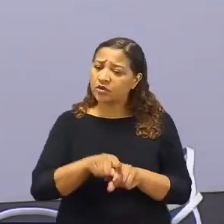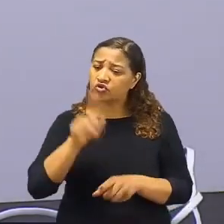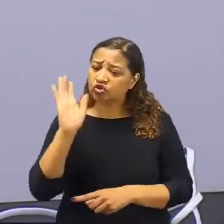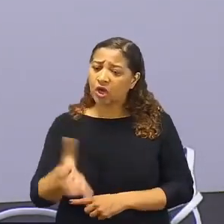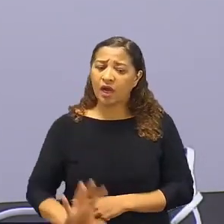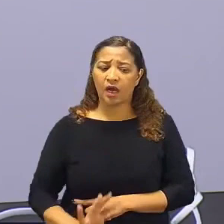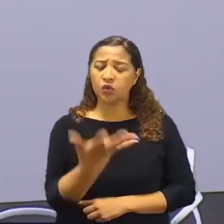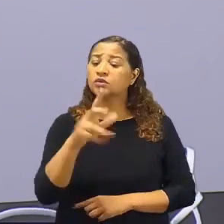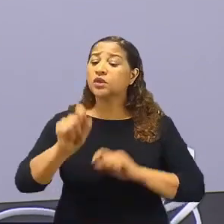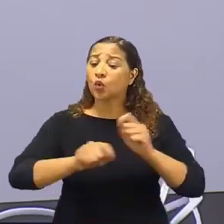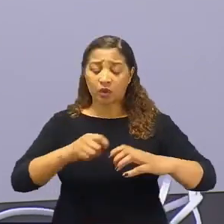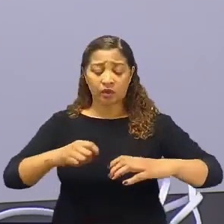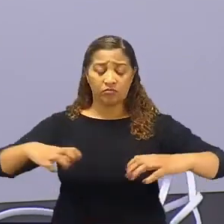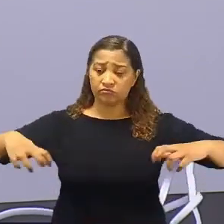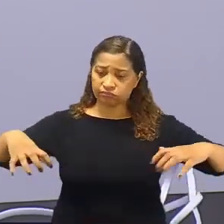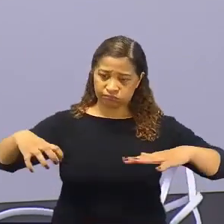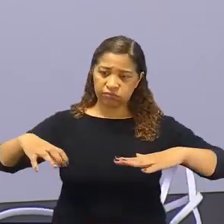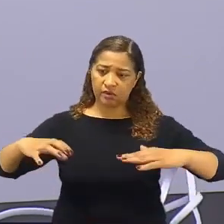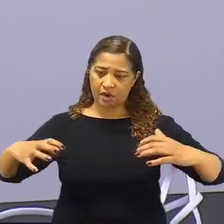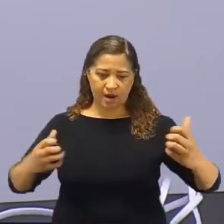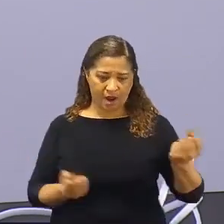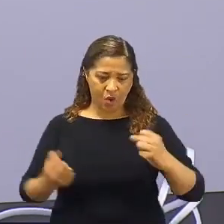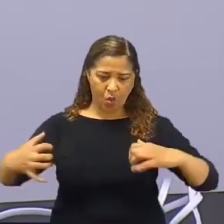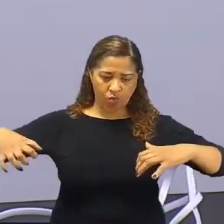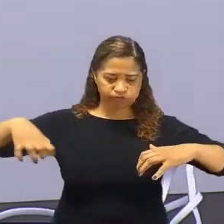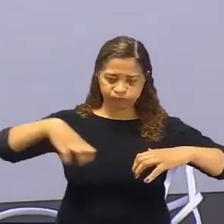culposo, mas perdeu-se uma vida.